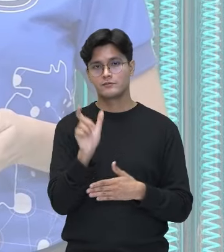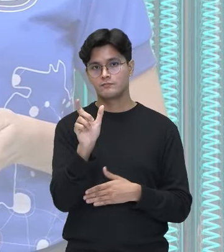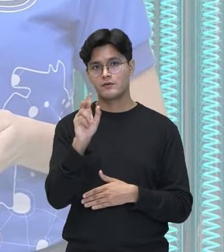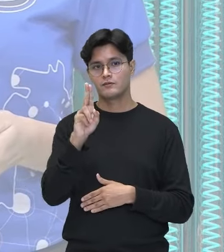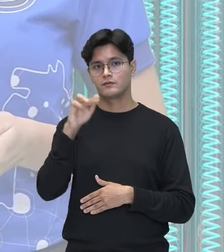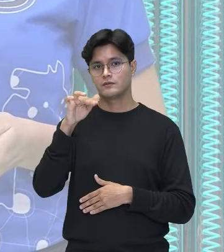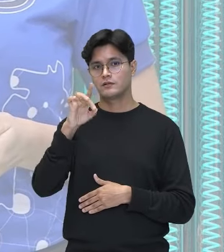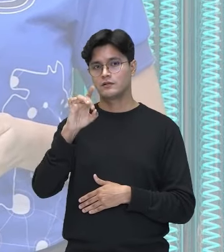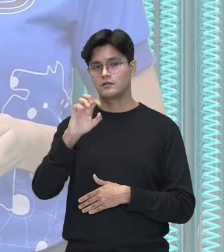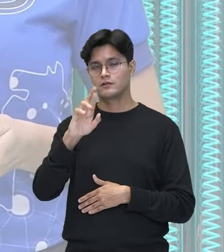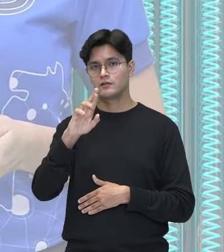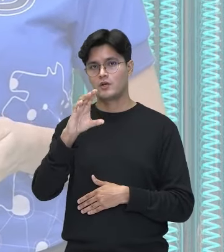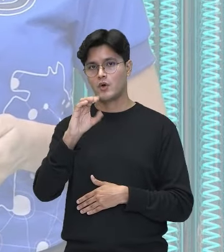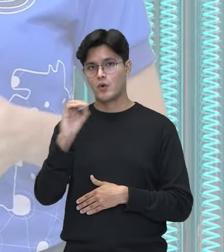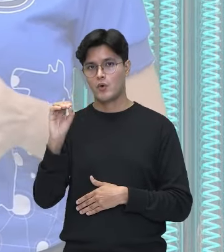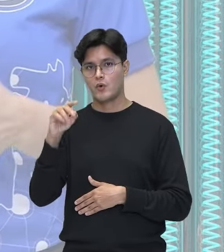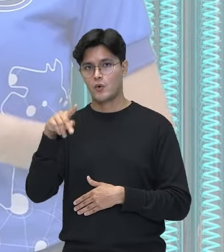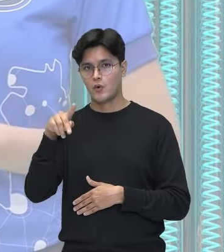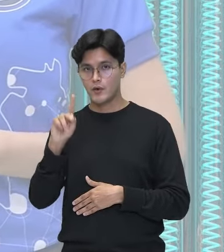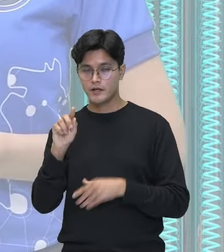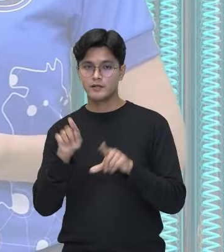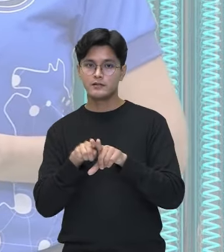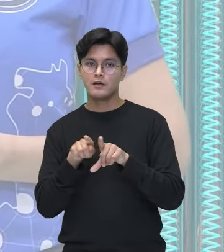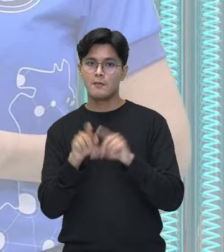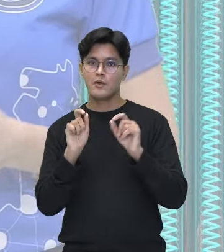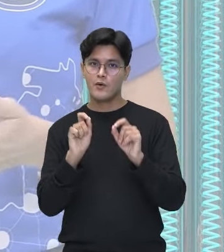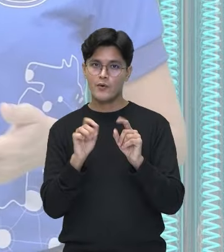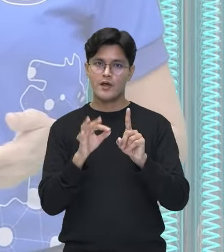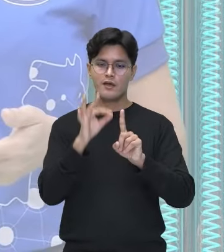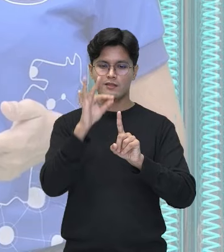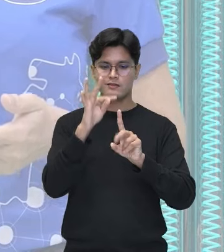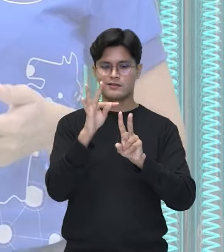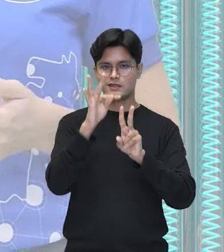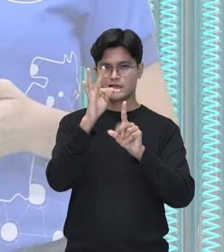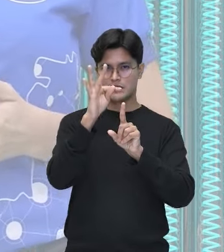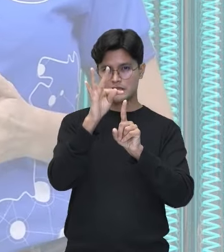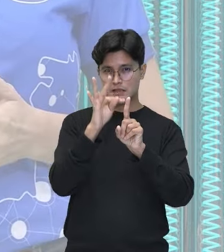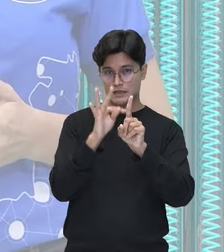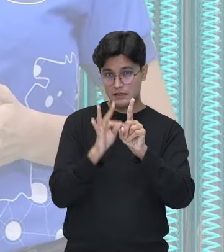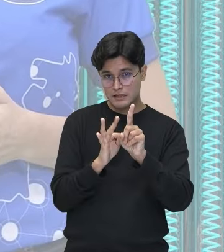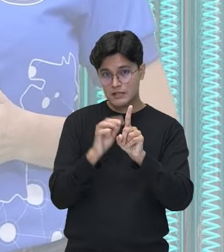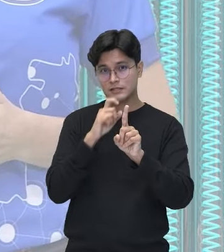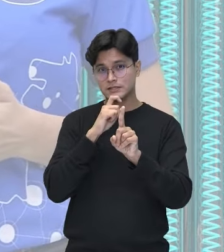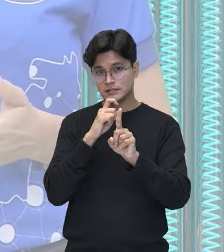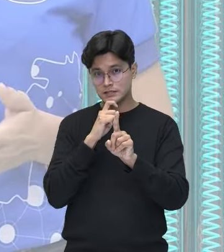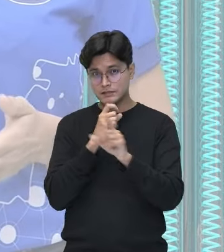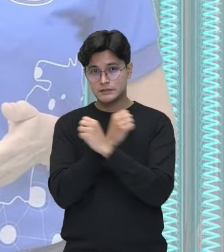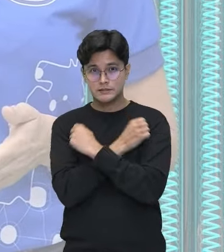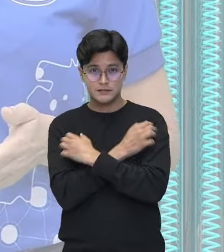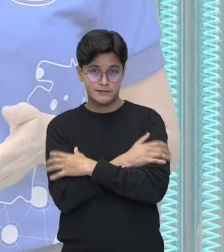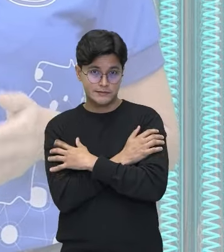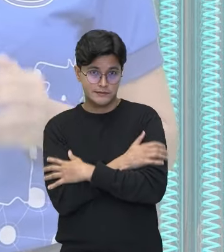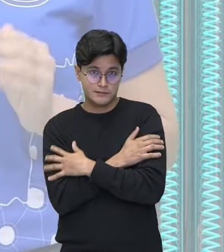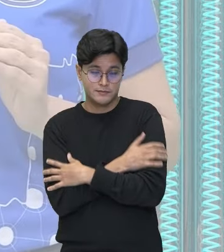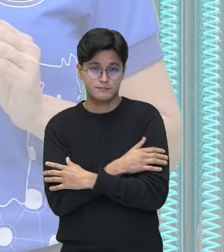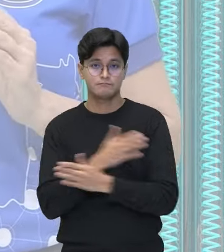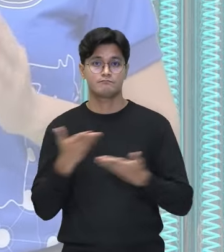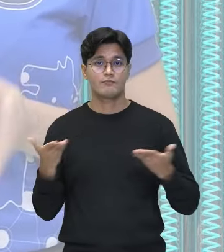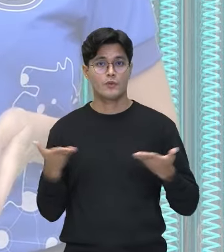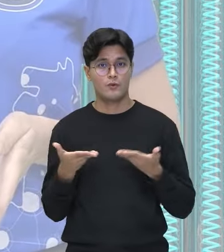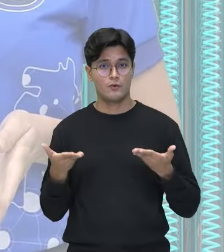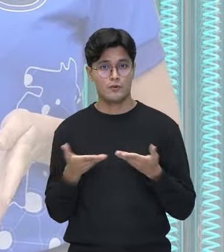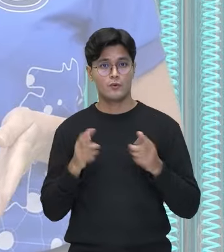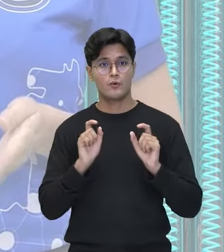Tá abaixo de zero, né? Tá bem frio. Continuando, vamos ver mais um. Agora, o